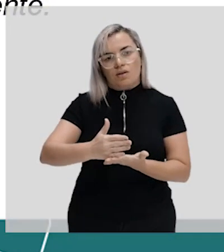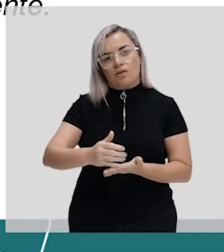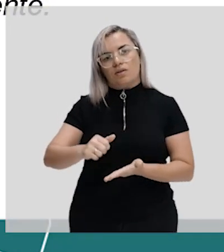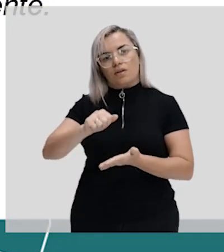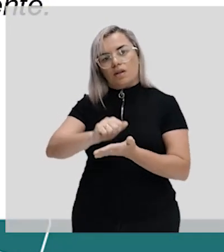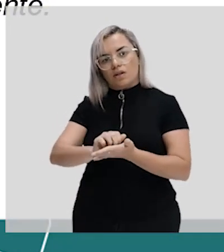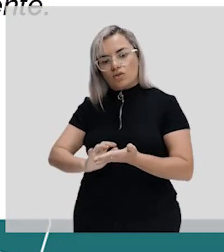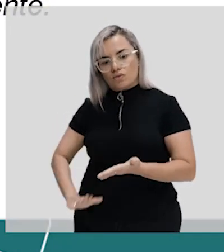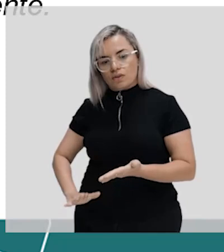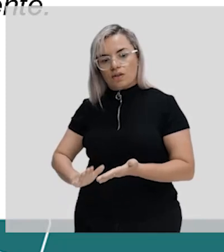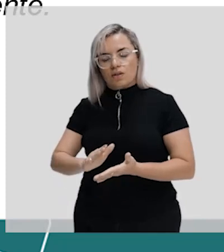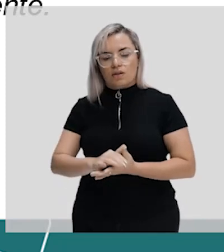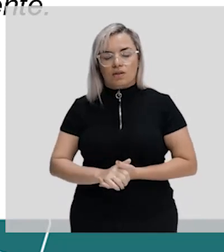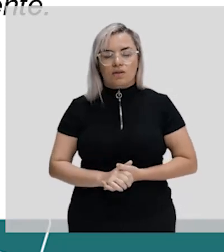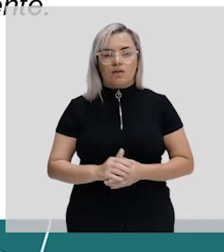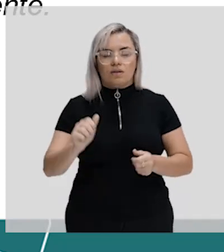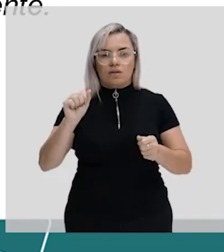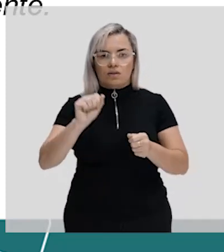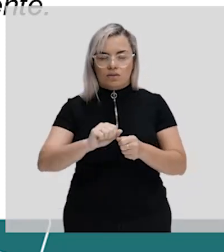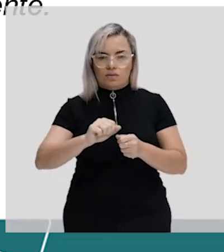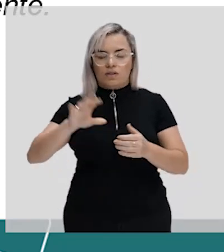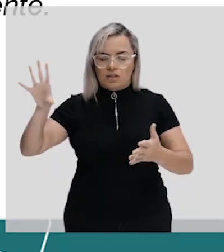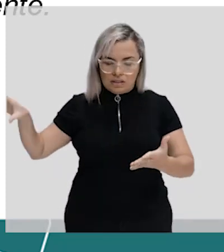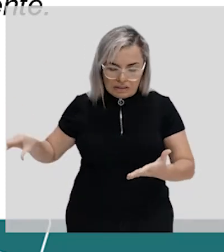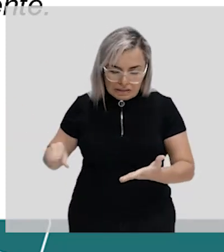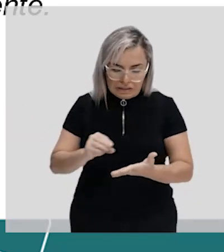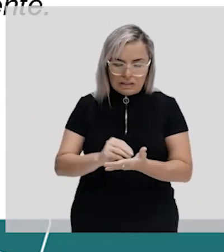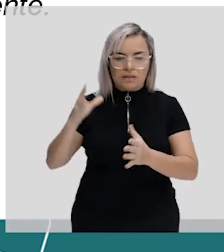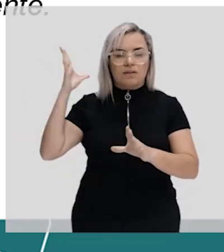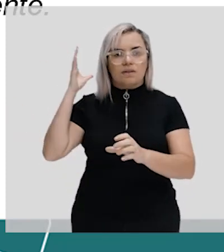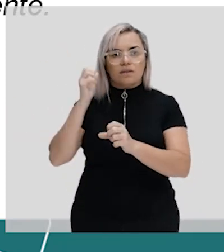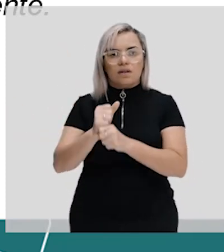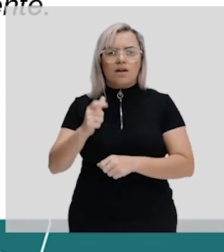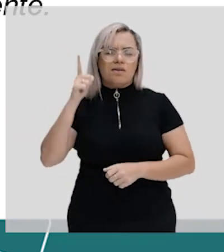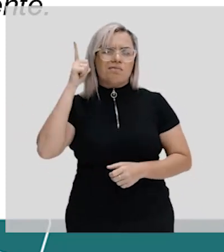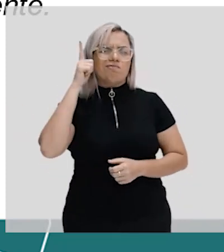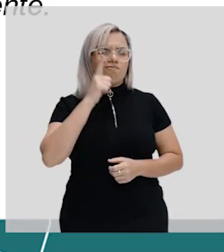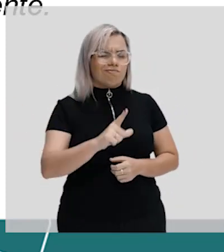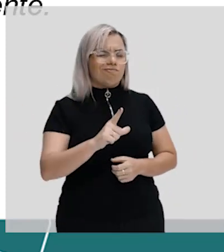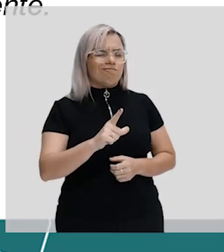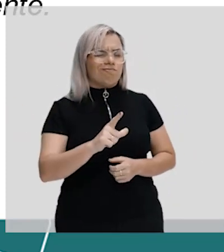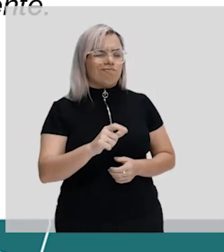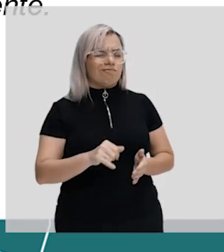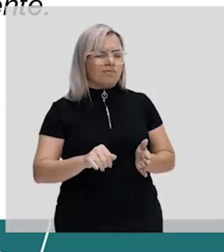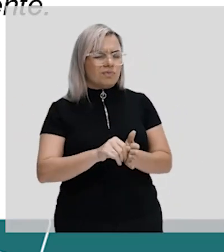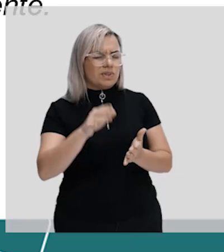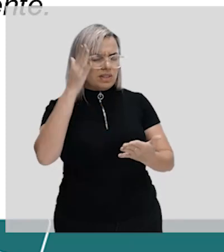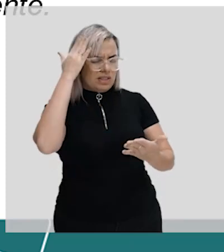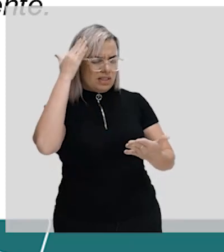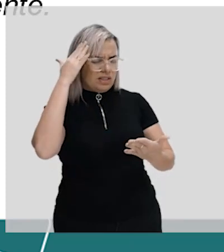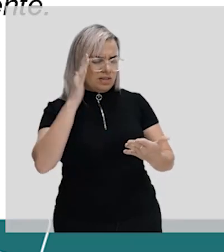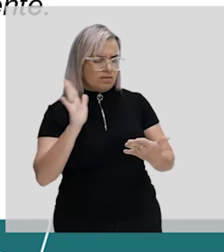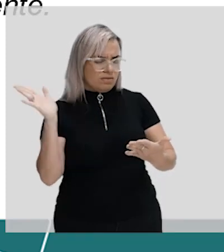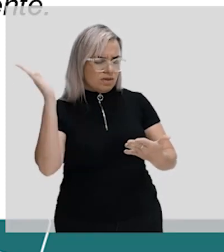atividade, fazendo essas anotações, vocês já conseguiram identificar? Então, vamos ver a